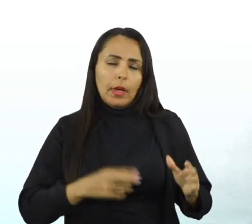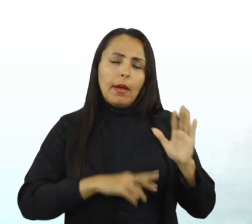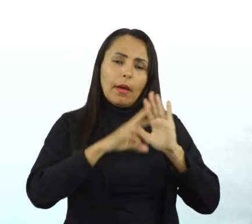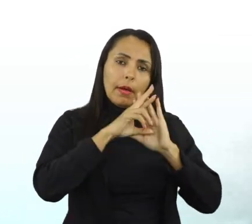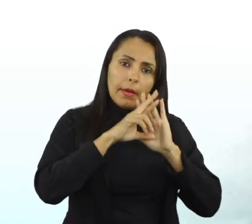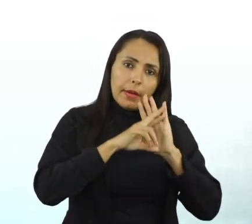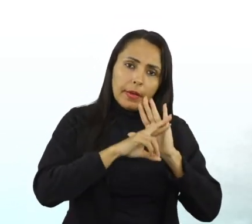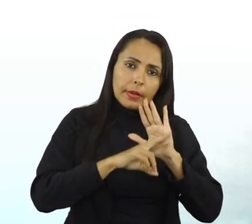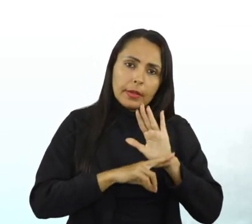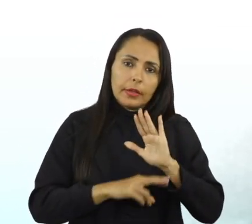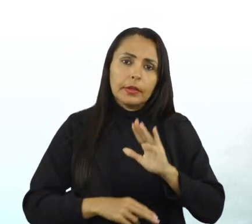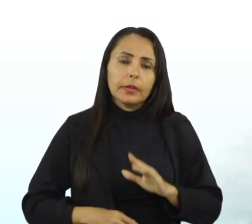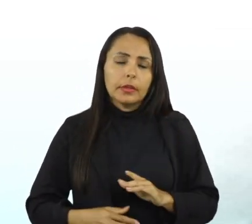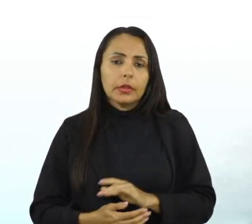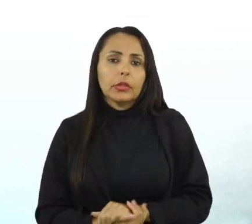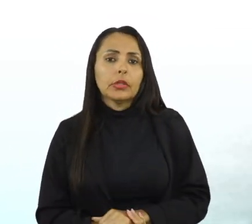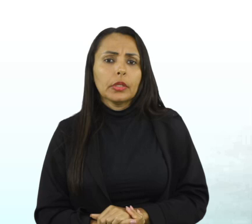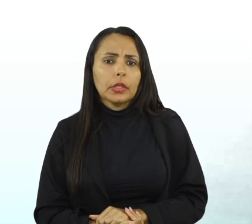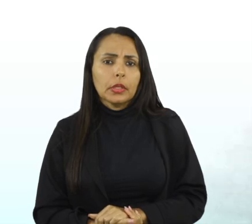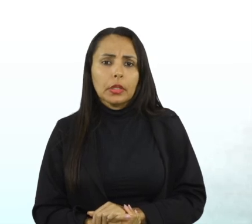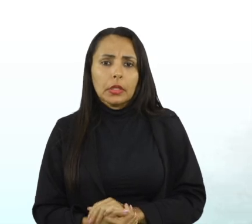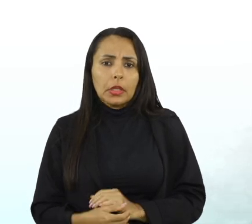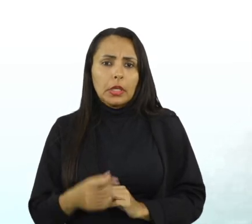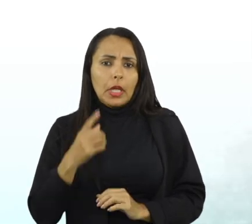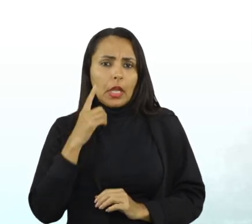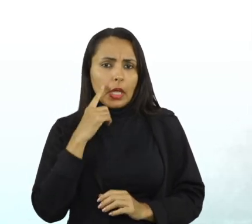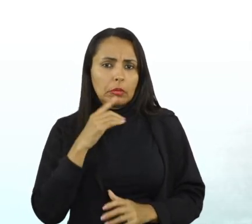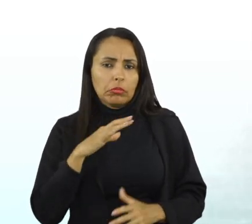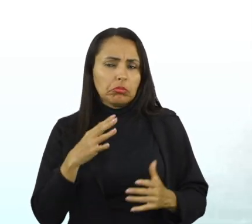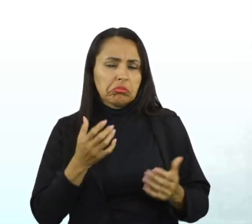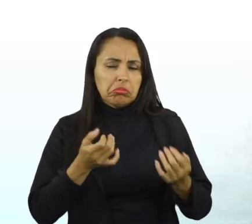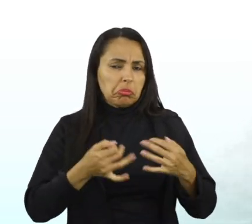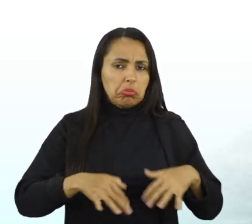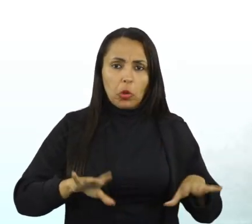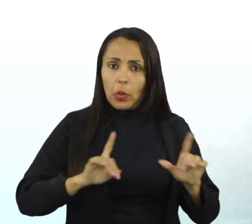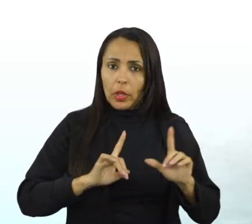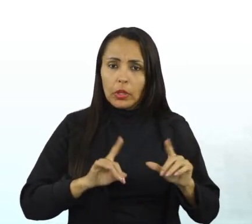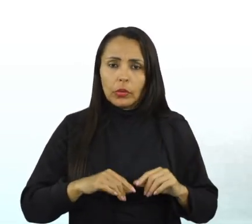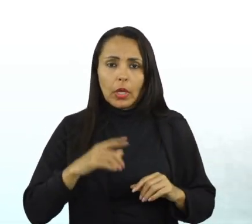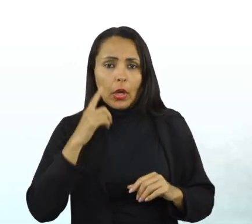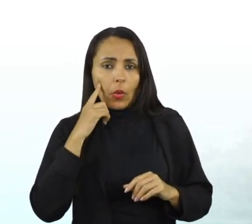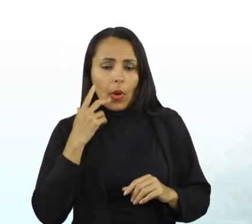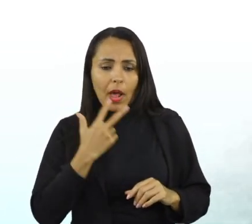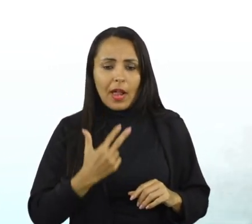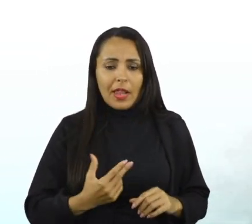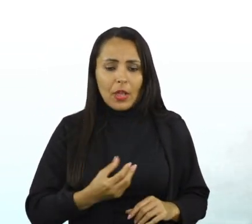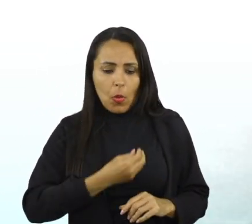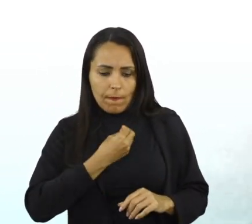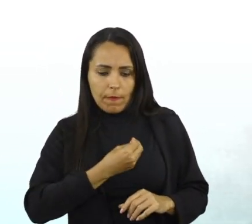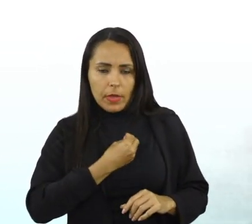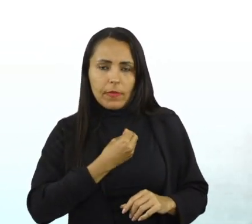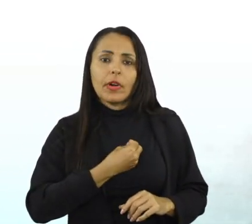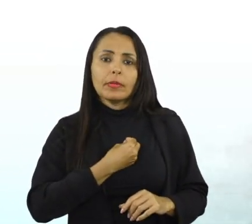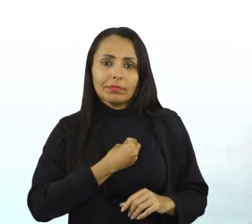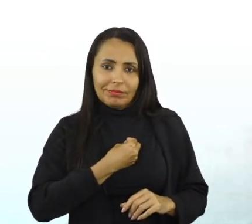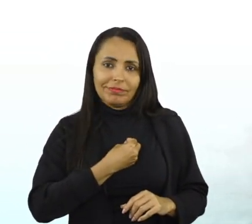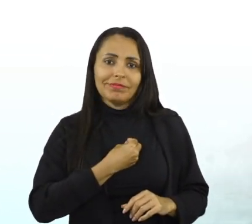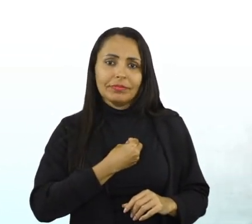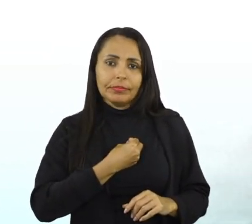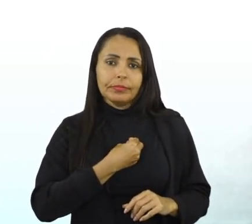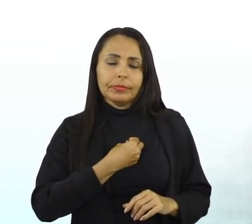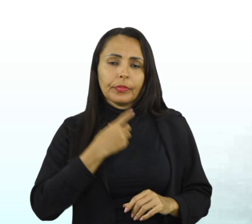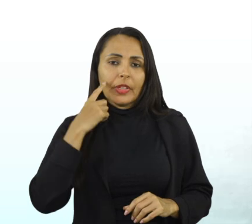culta, a norma padrão, ela é artificial. A língua viva em